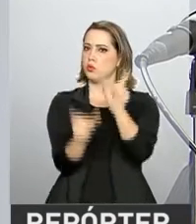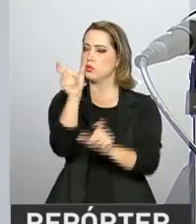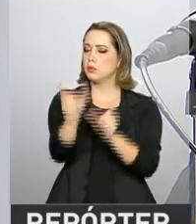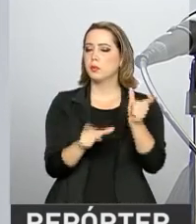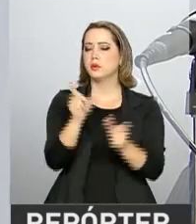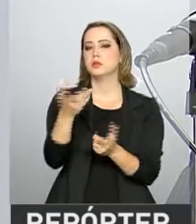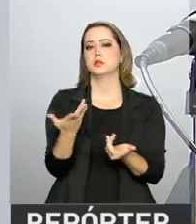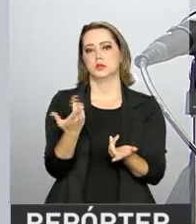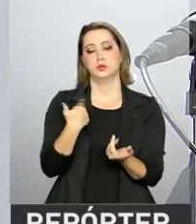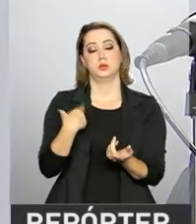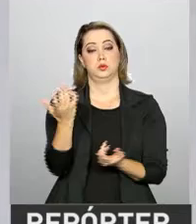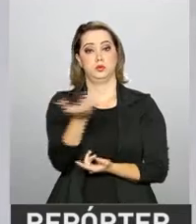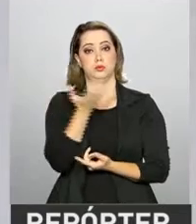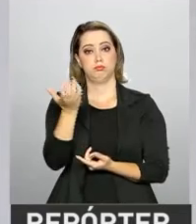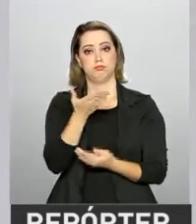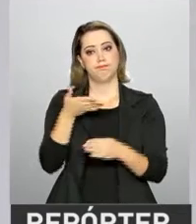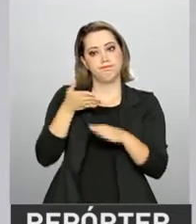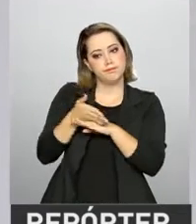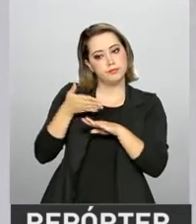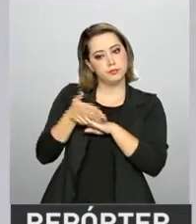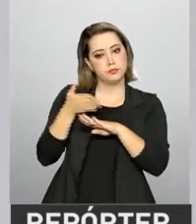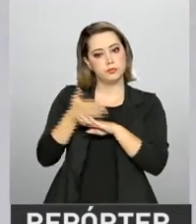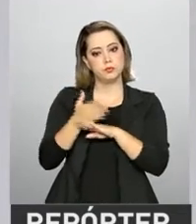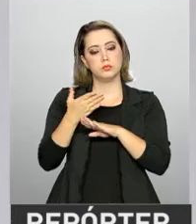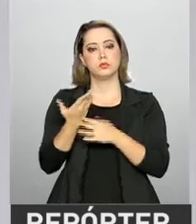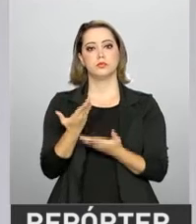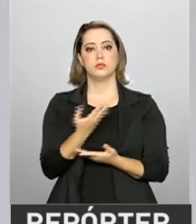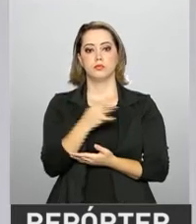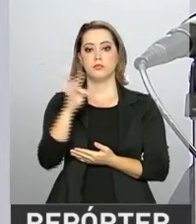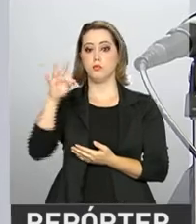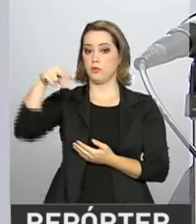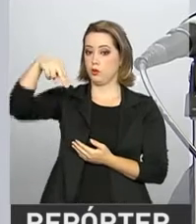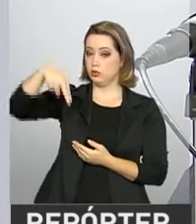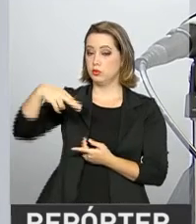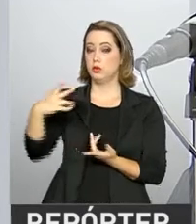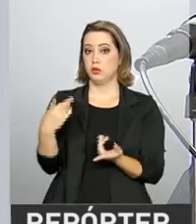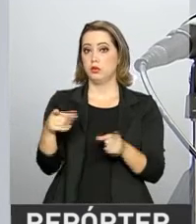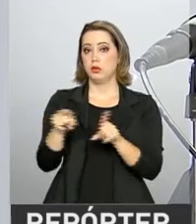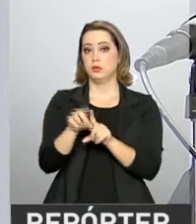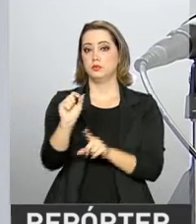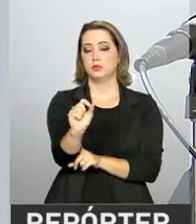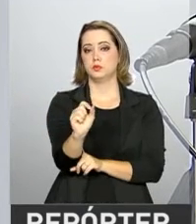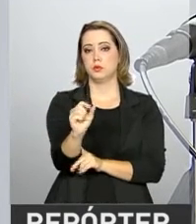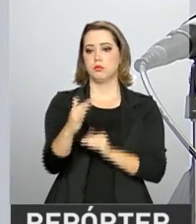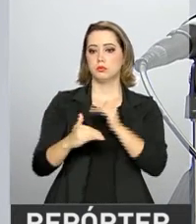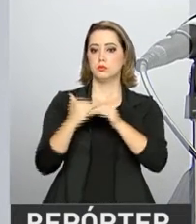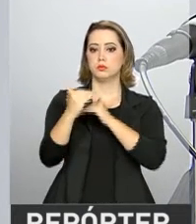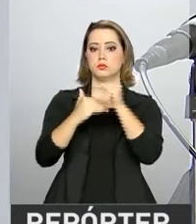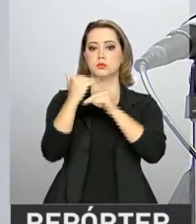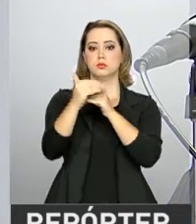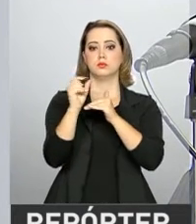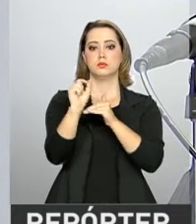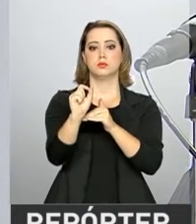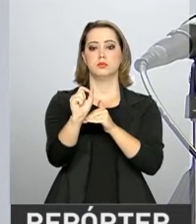1.198.803 investidores estão cadastrados no programa Tesouro Direto. Esse crescimento